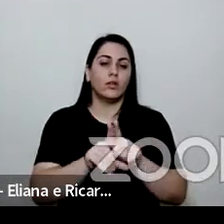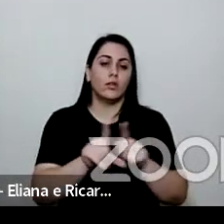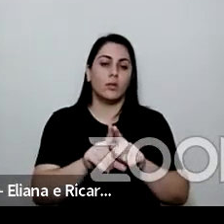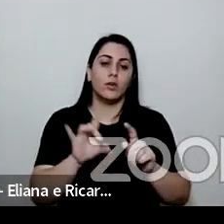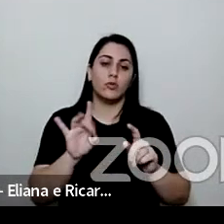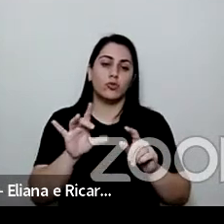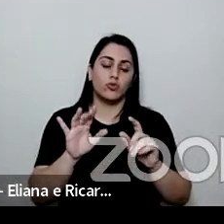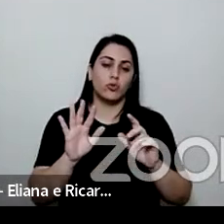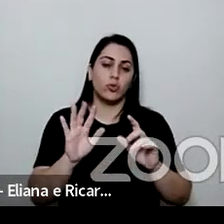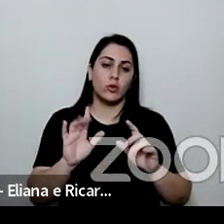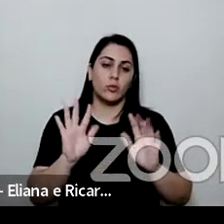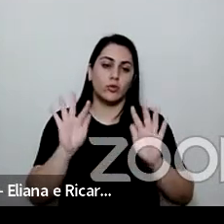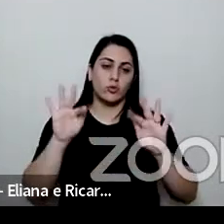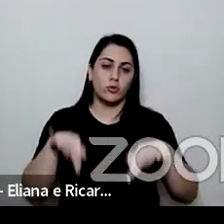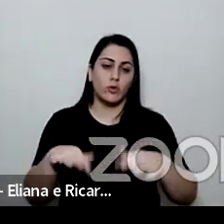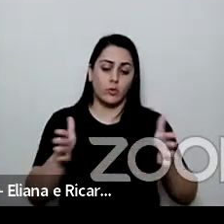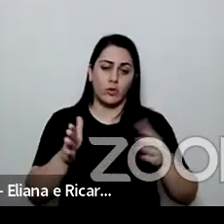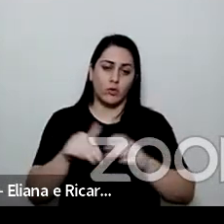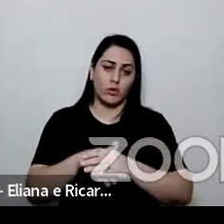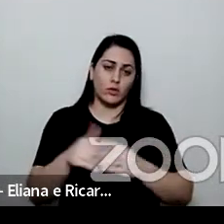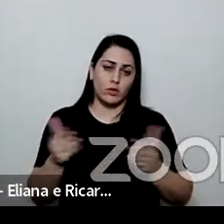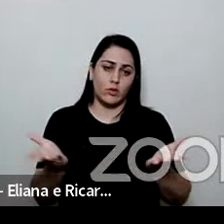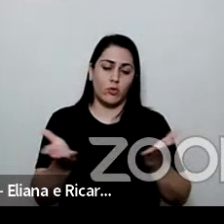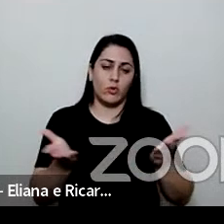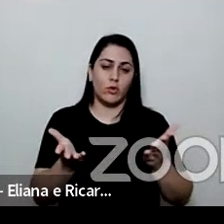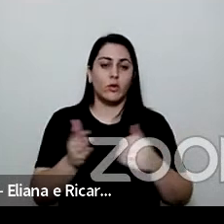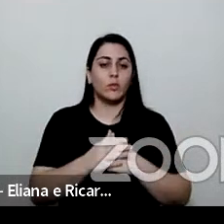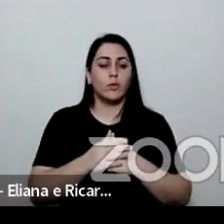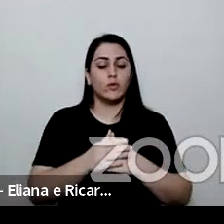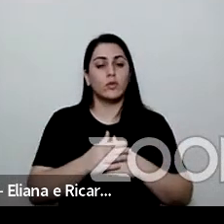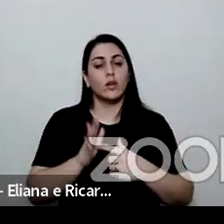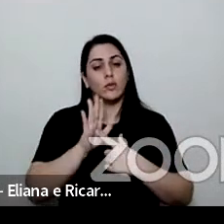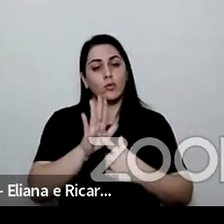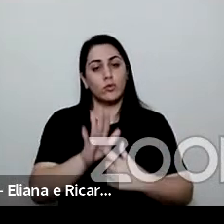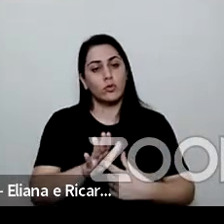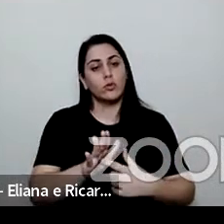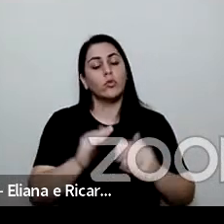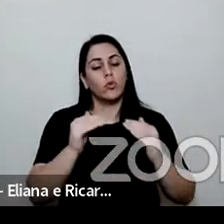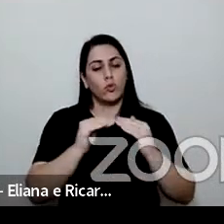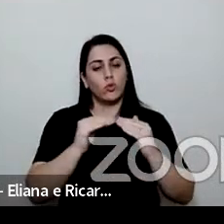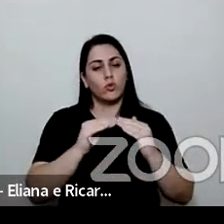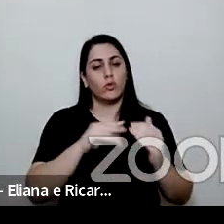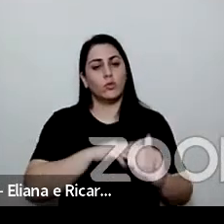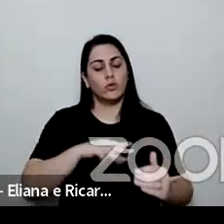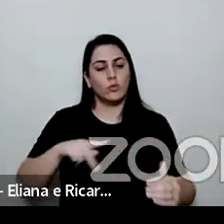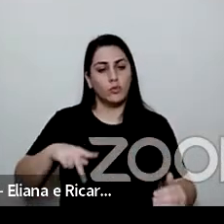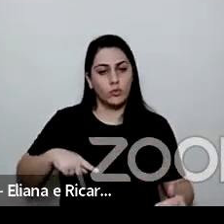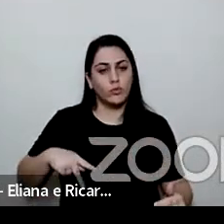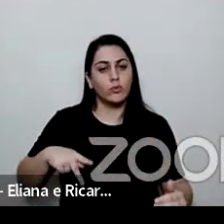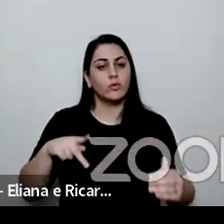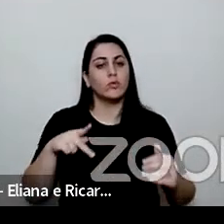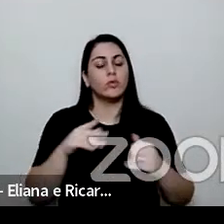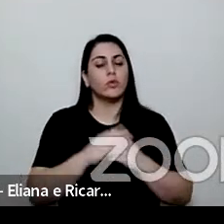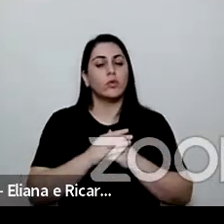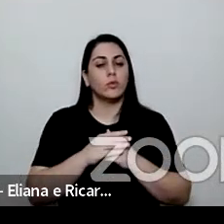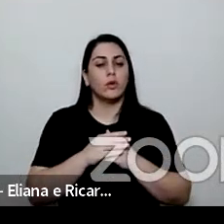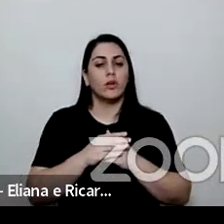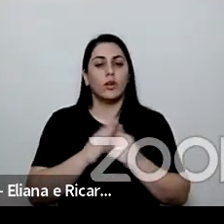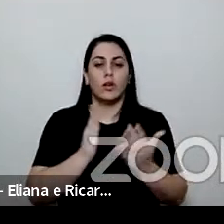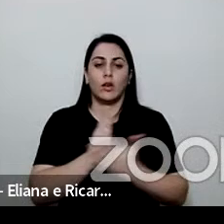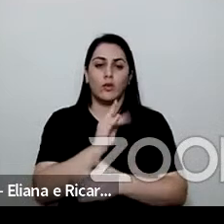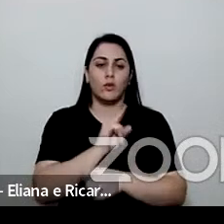da correspondente legislatura conhece fundamento e Aparecida procuradoria indeferindo